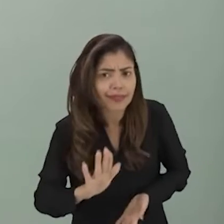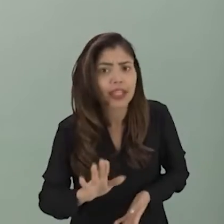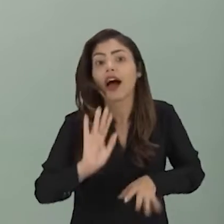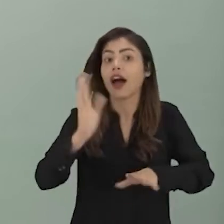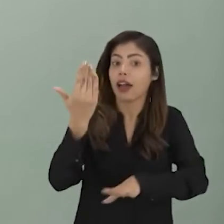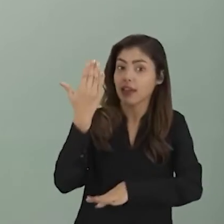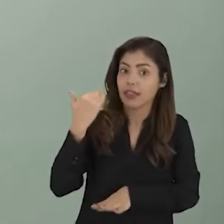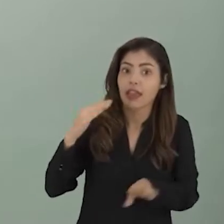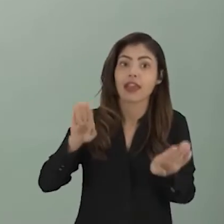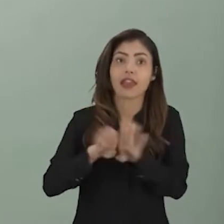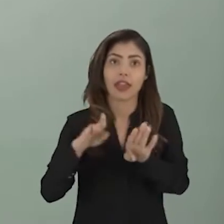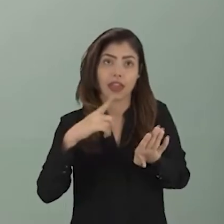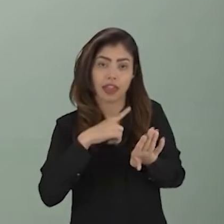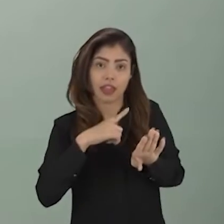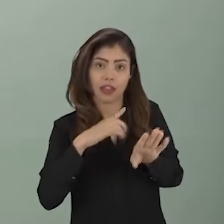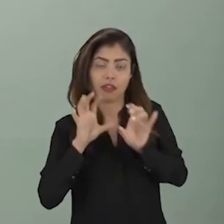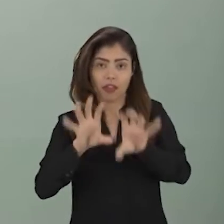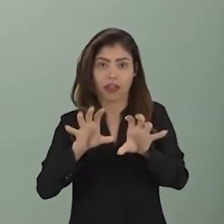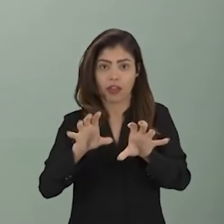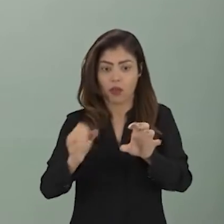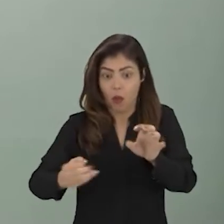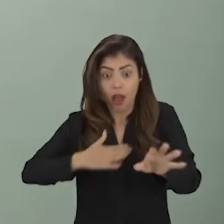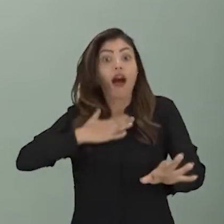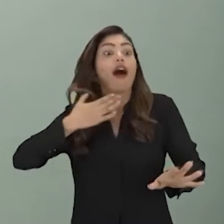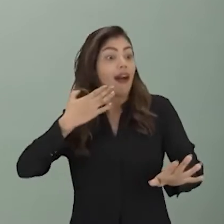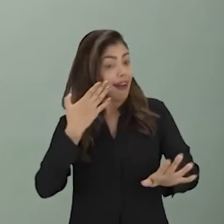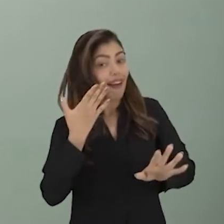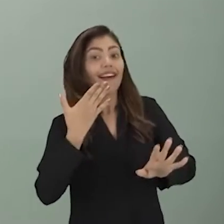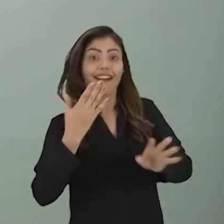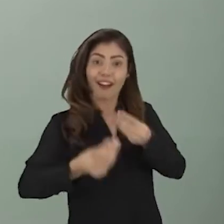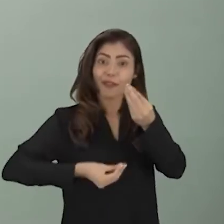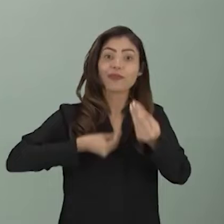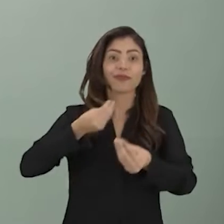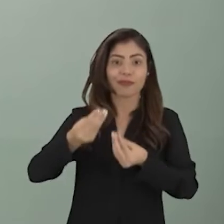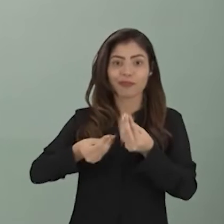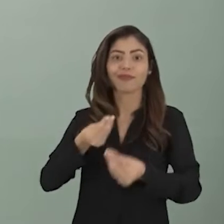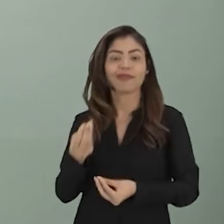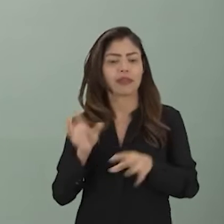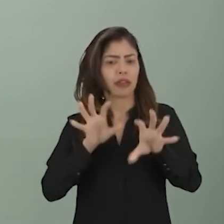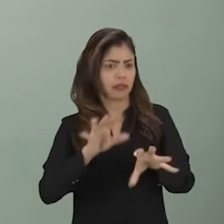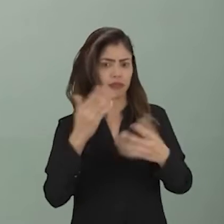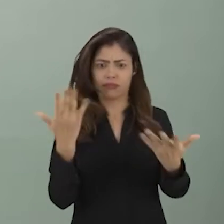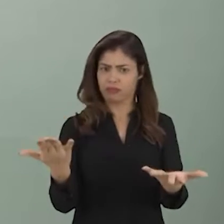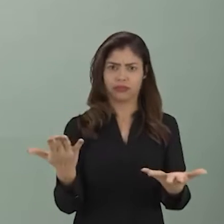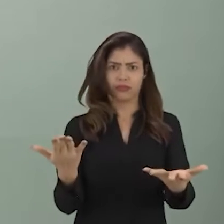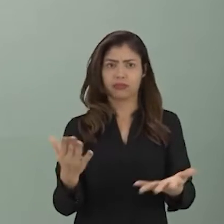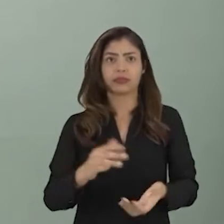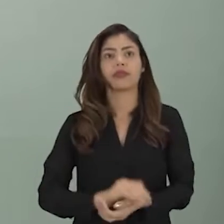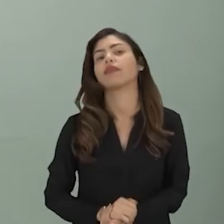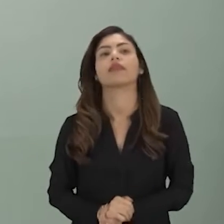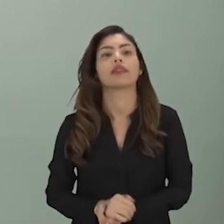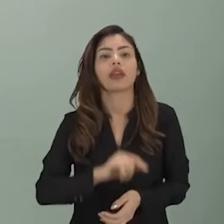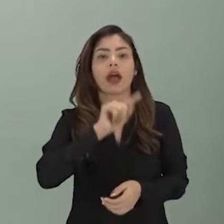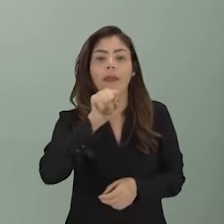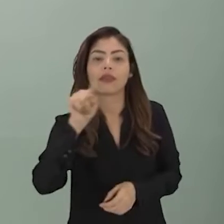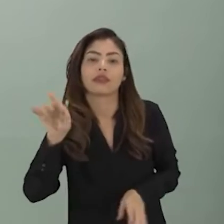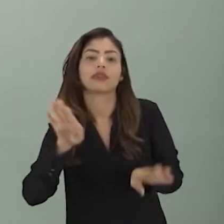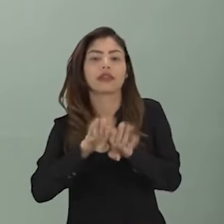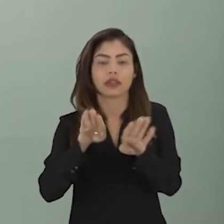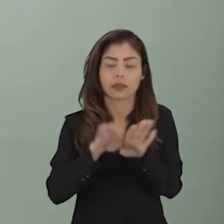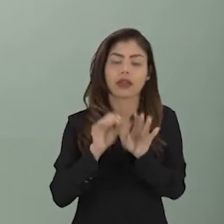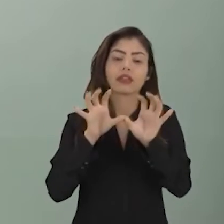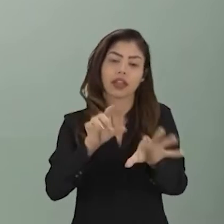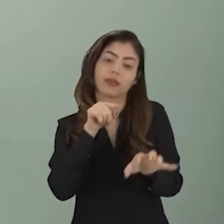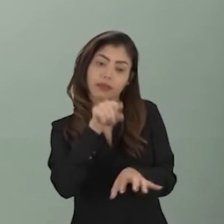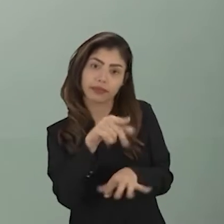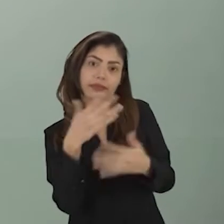questionamento, da entonação também de uma surpresa, né? Como assim? Como isso está acontecendo? E a pontuação serve exatamente